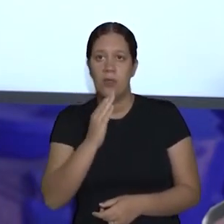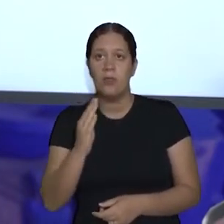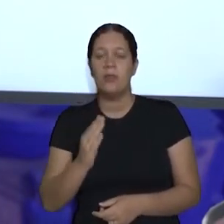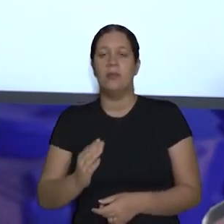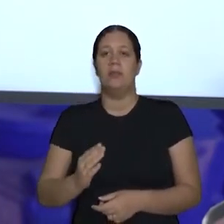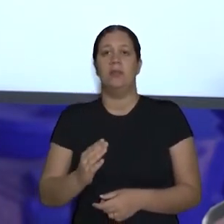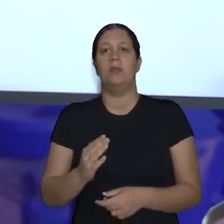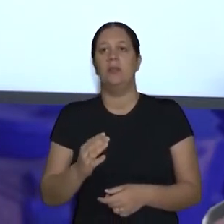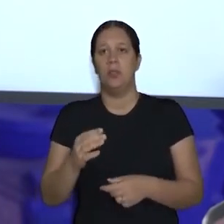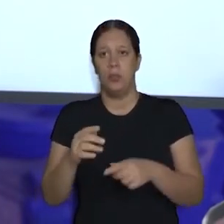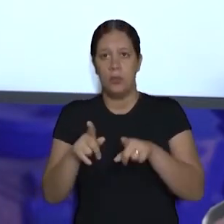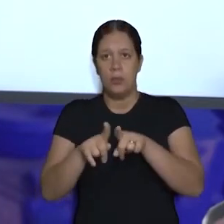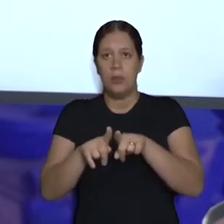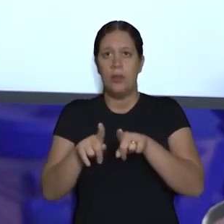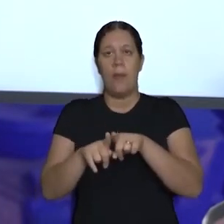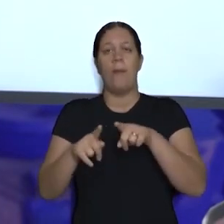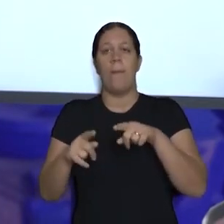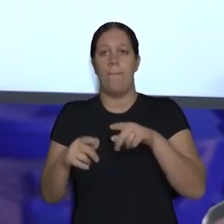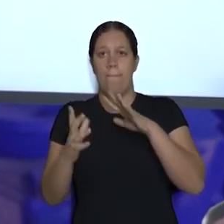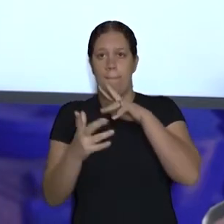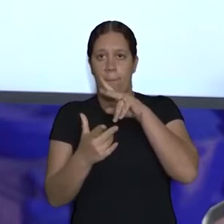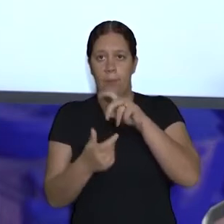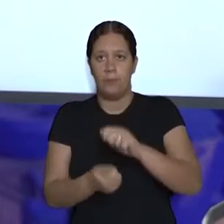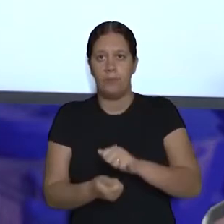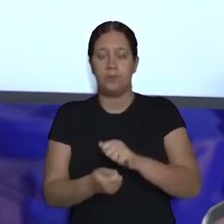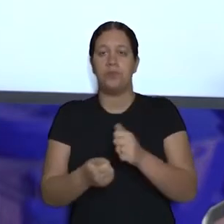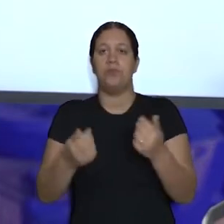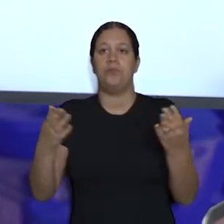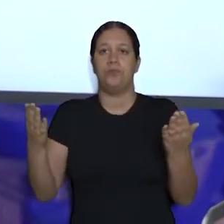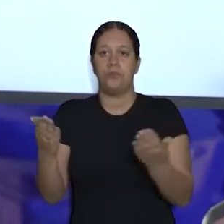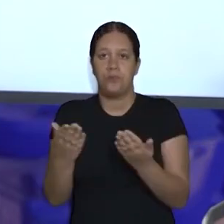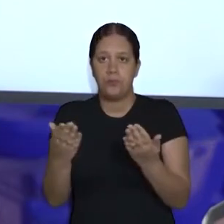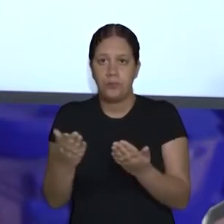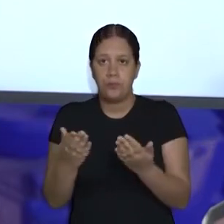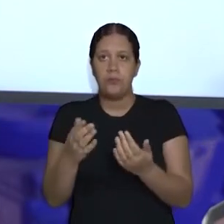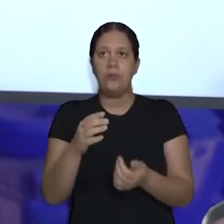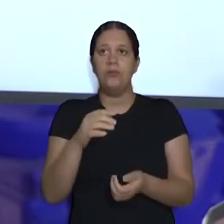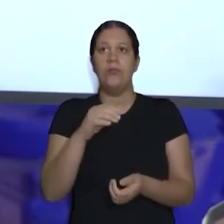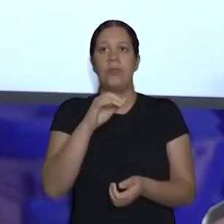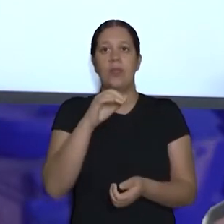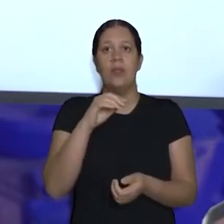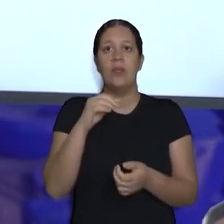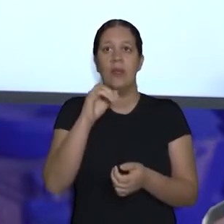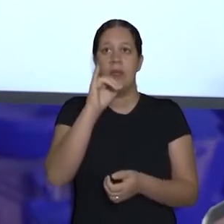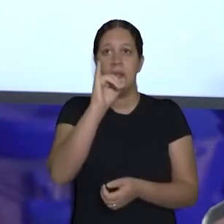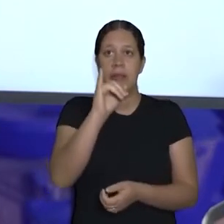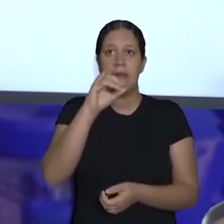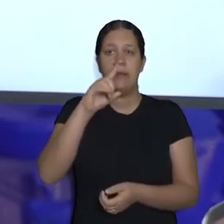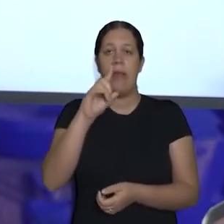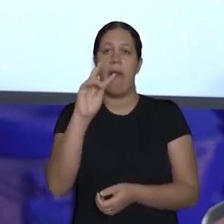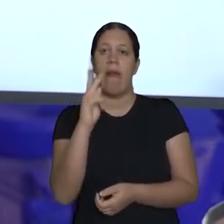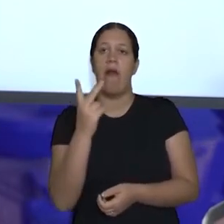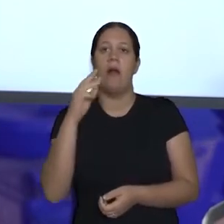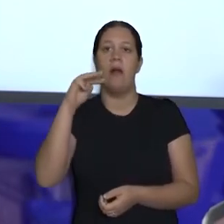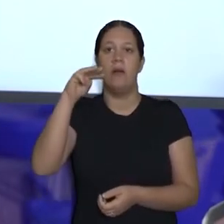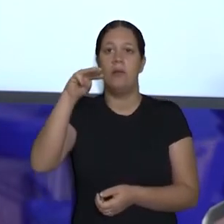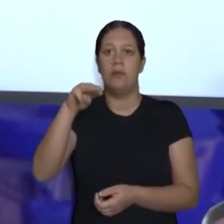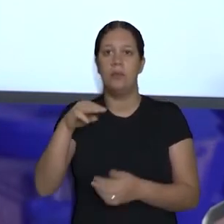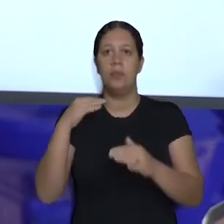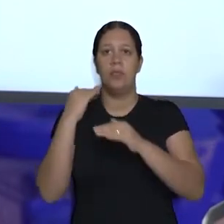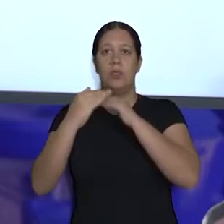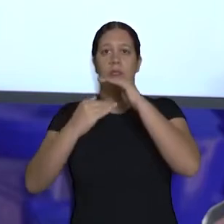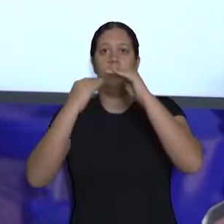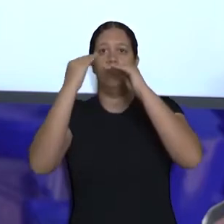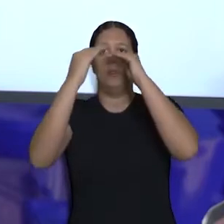quanto municipalmente, né? Nós temos esse índice calculado do IDH, chamado de IDHM, que é o Índice de